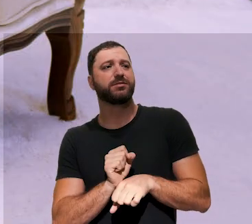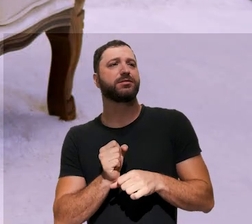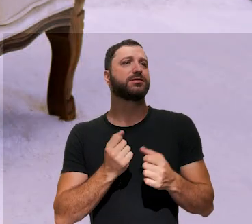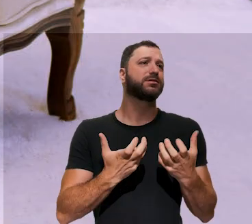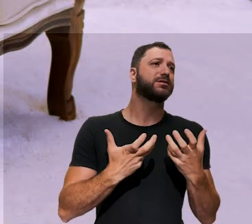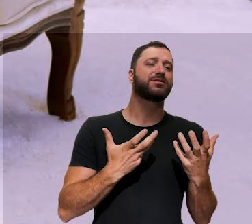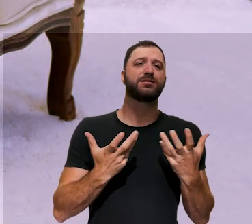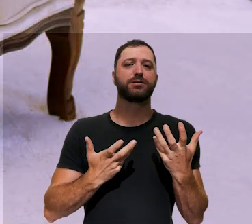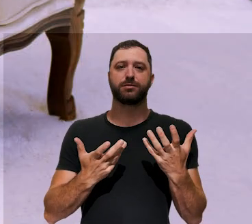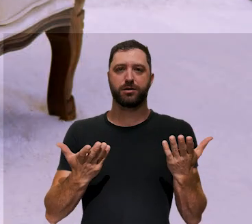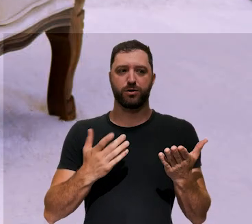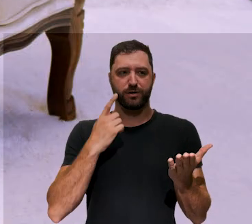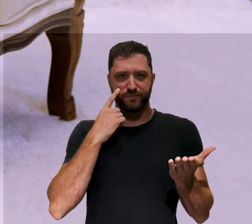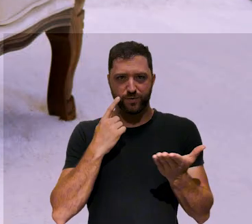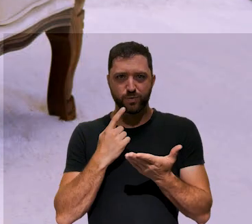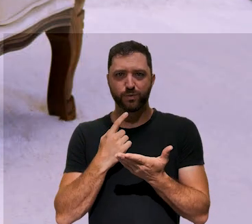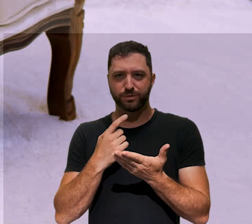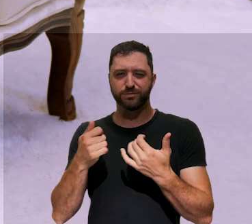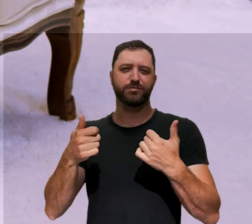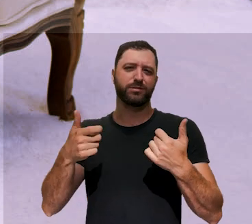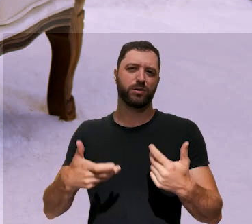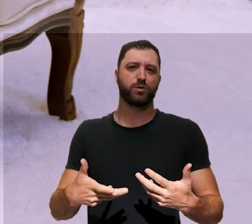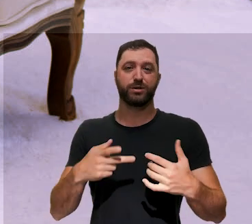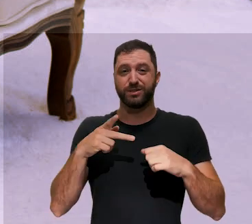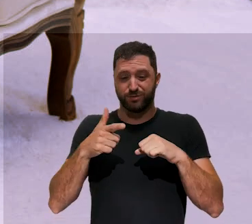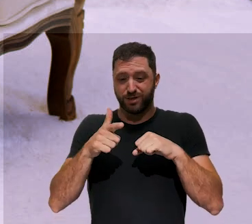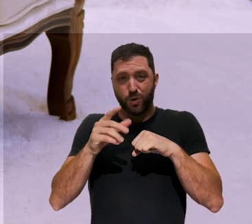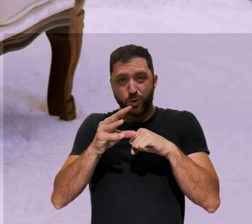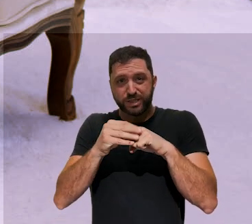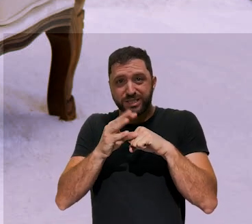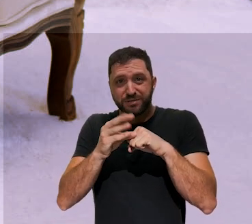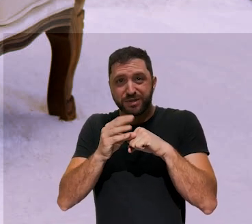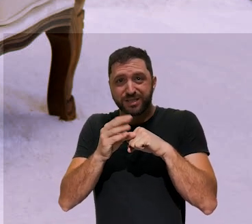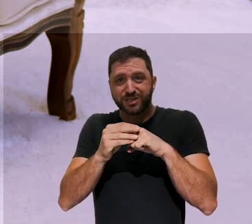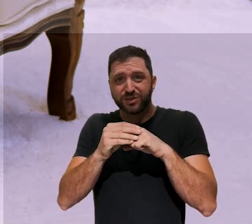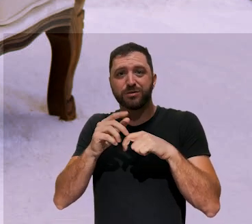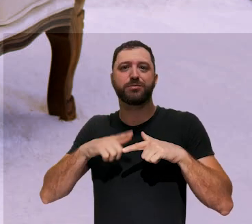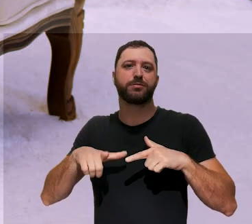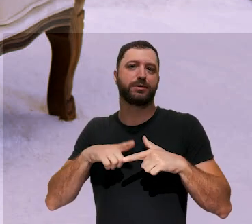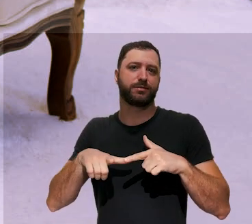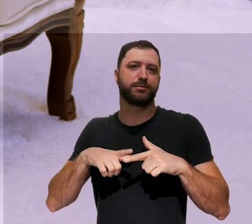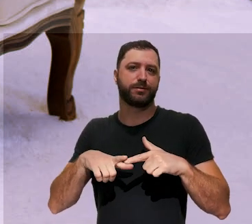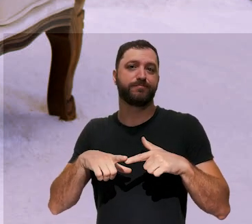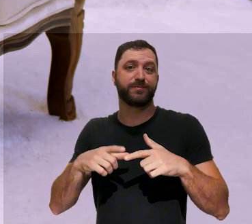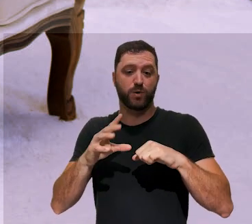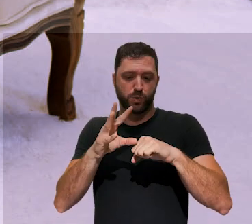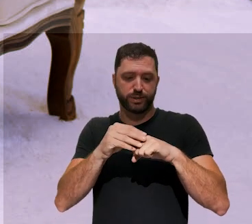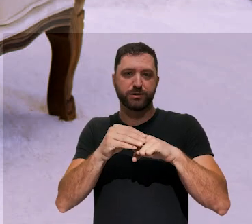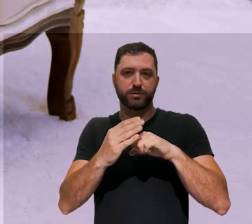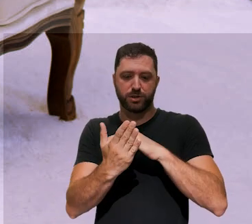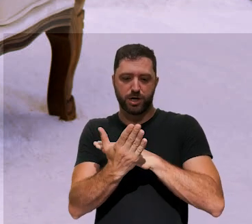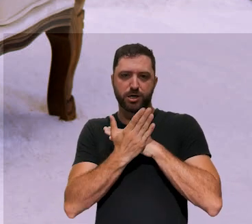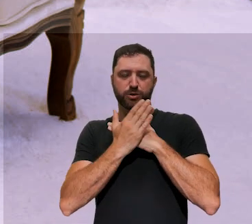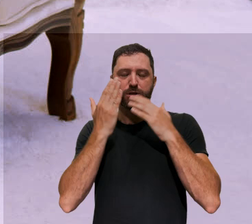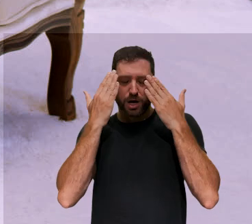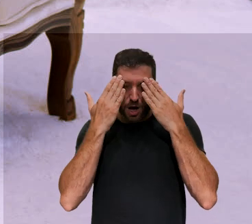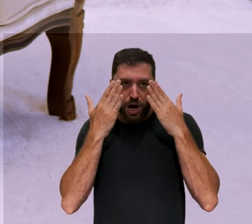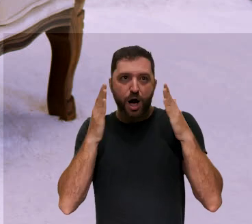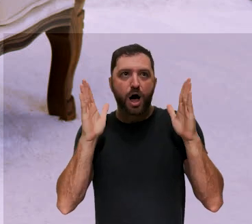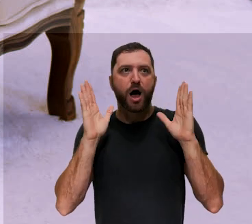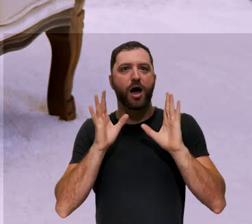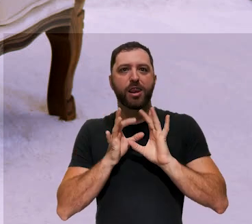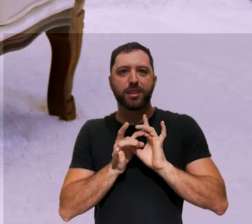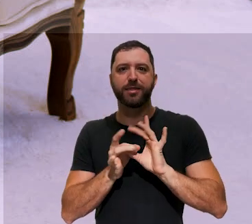de conhecimento é o nosso maior problema. Por isso que o conhecimento liberta, né? A própria palavra de